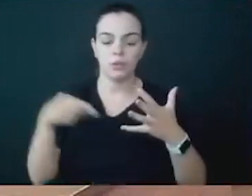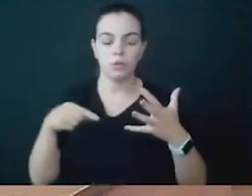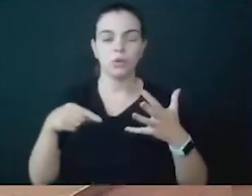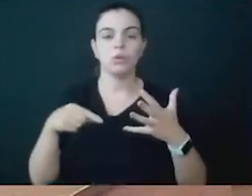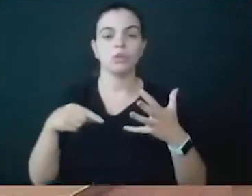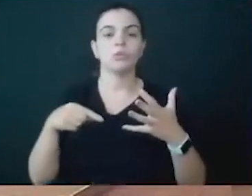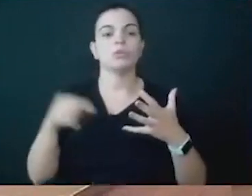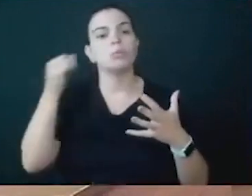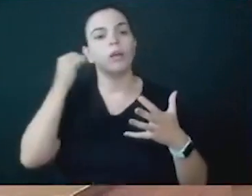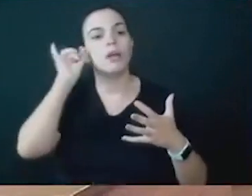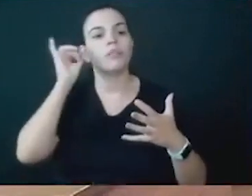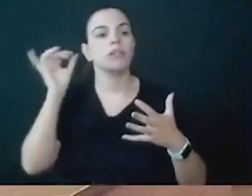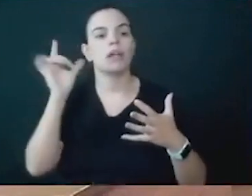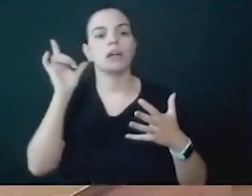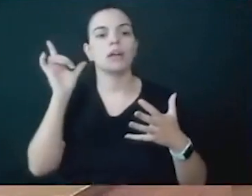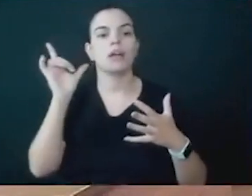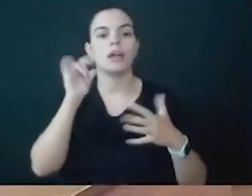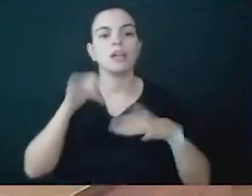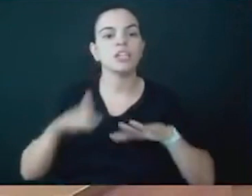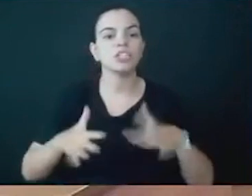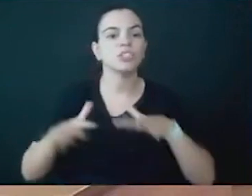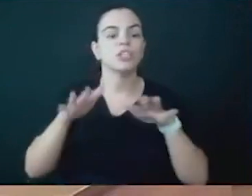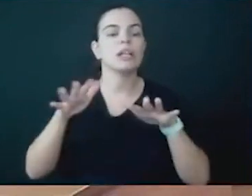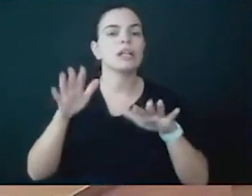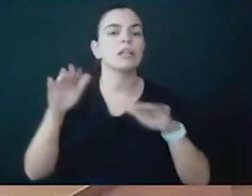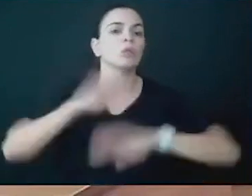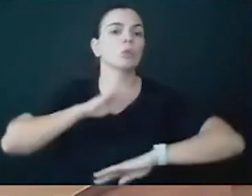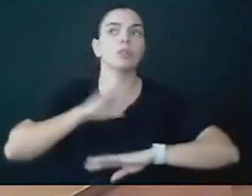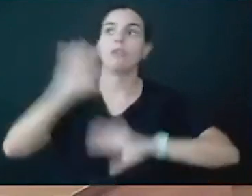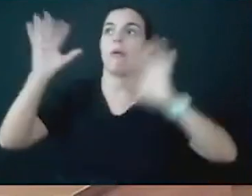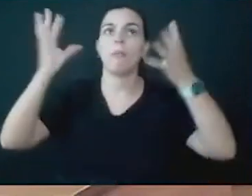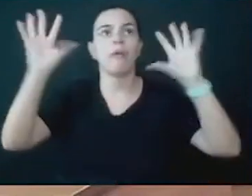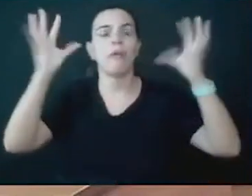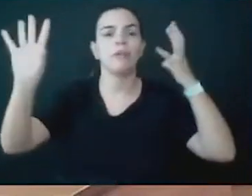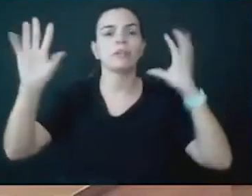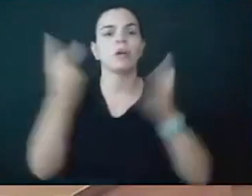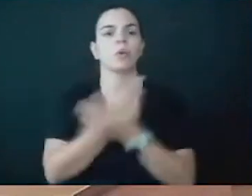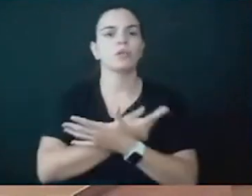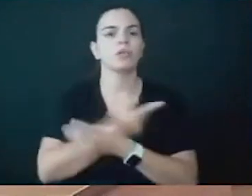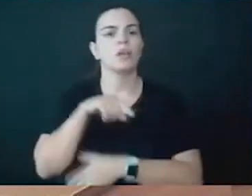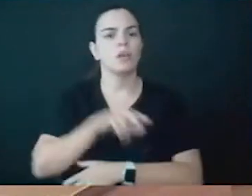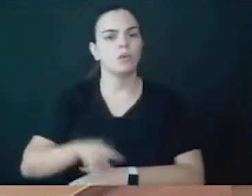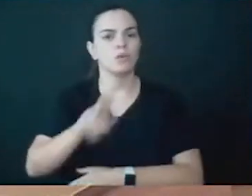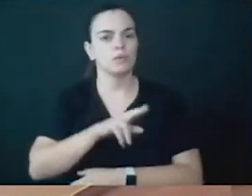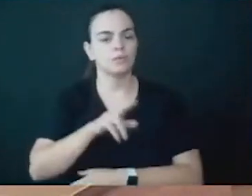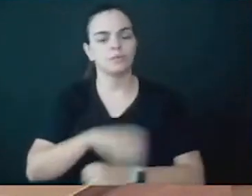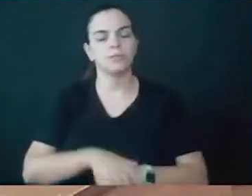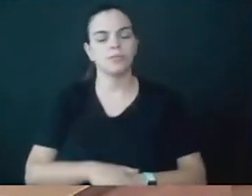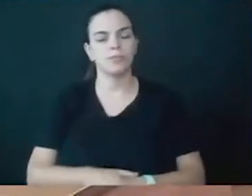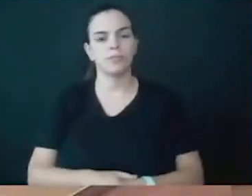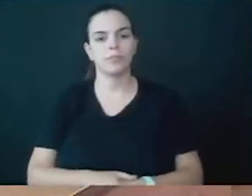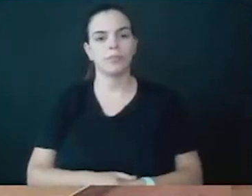e também de questões ambientais? Essa é a minha pergunta e eu agradeço pela resposta.